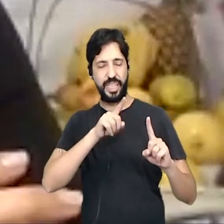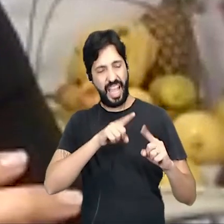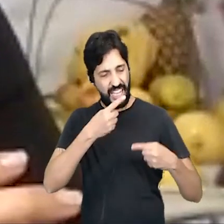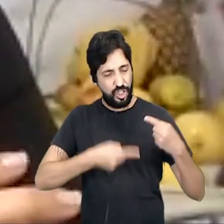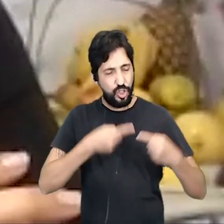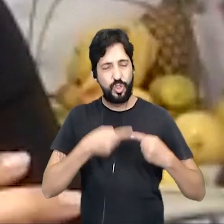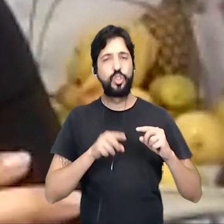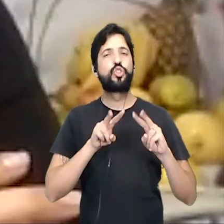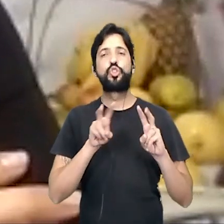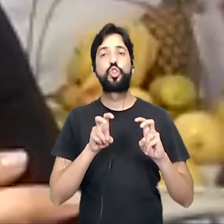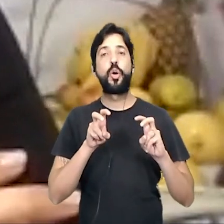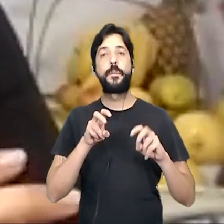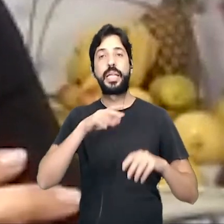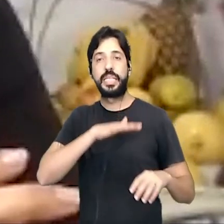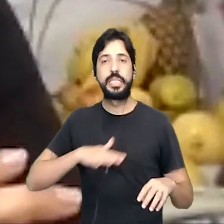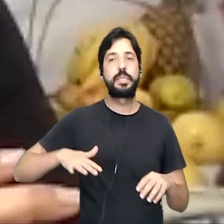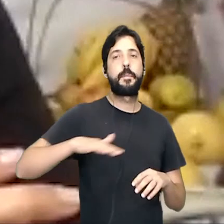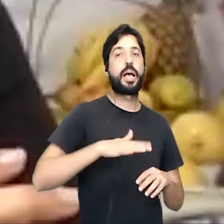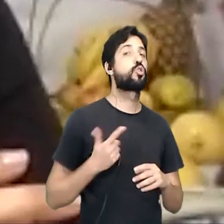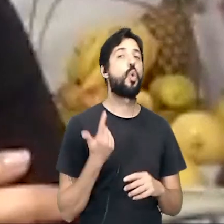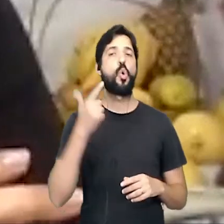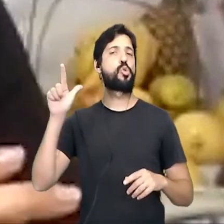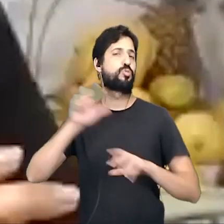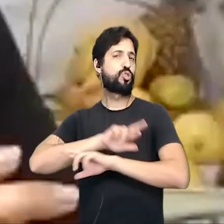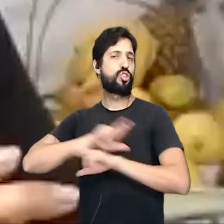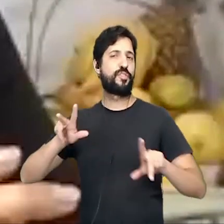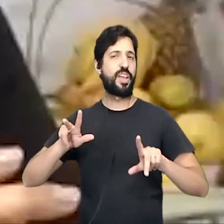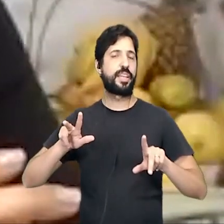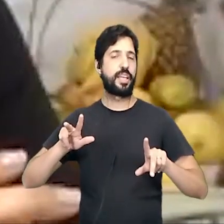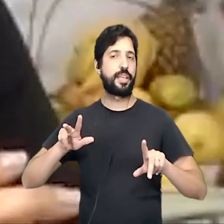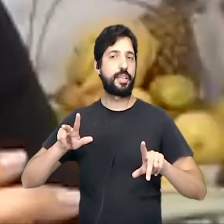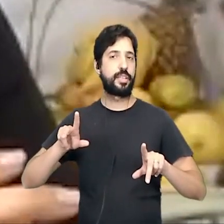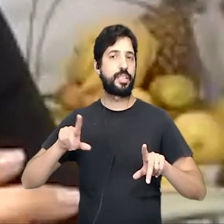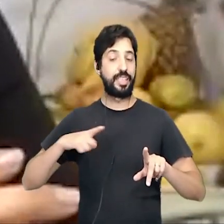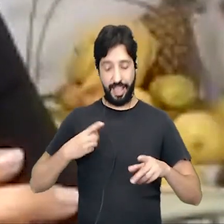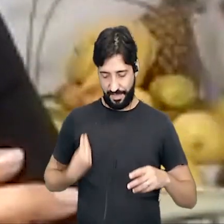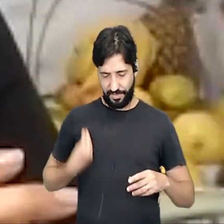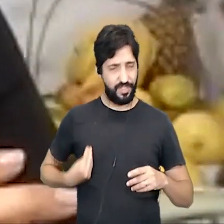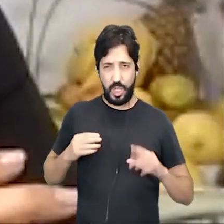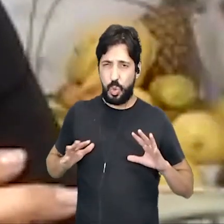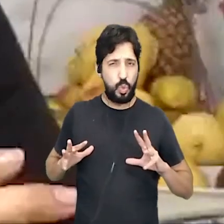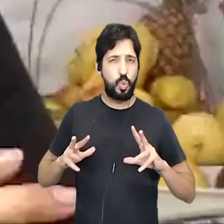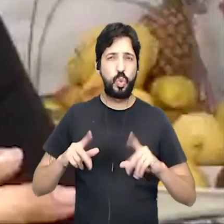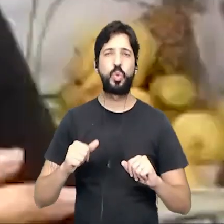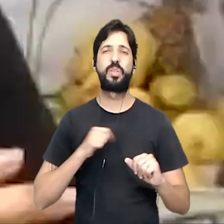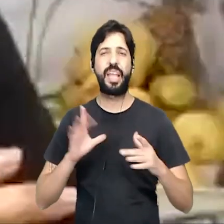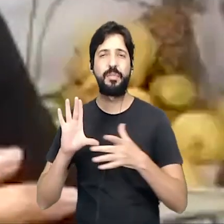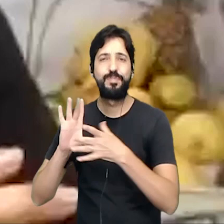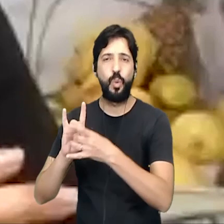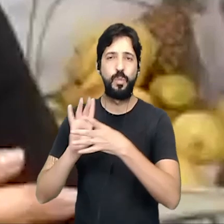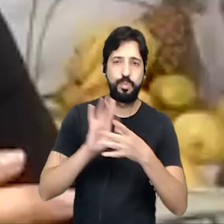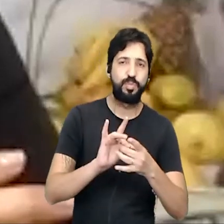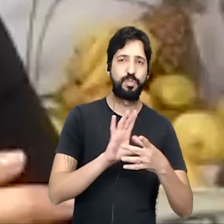do mito é uma discussão de um espaço, de um outro espaço, onde todas as vidas, todas